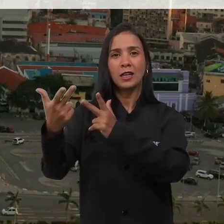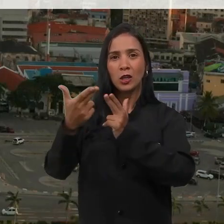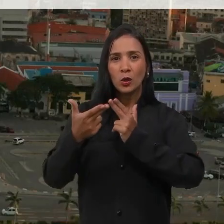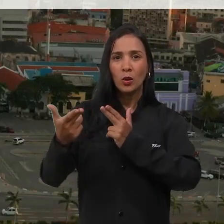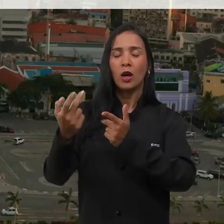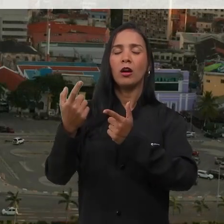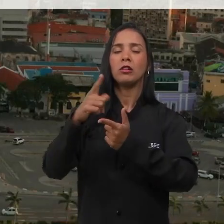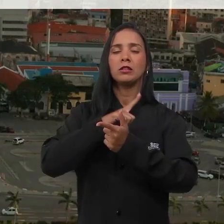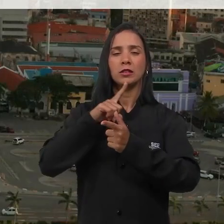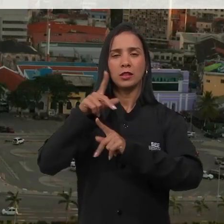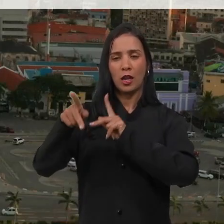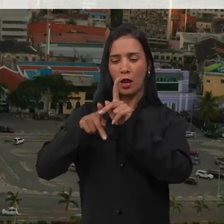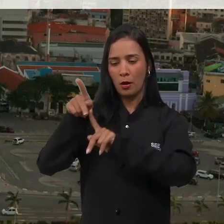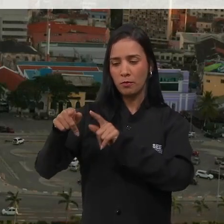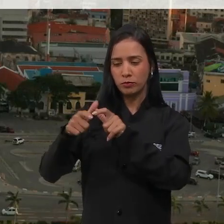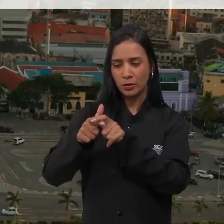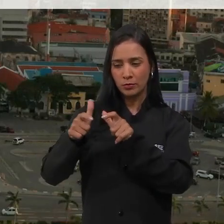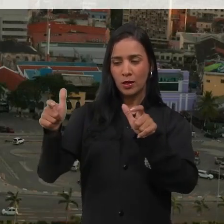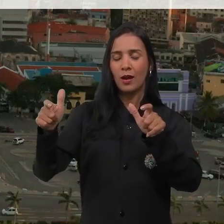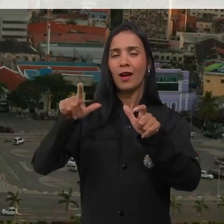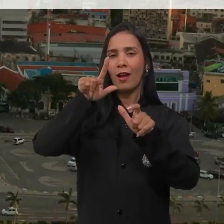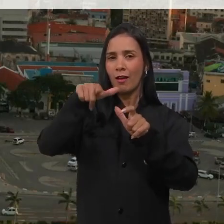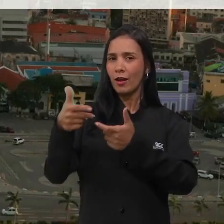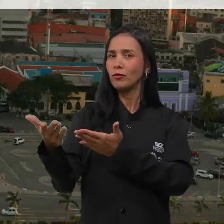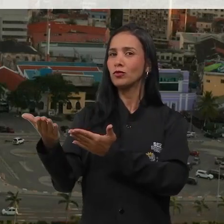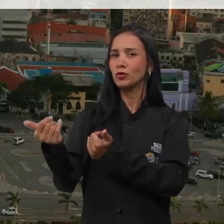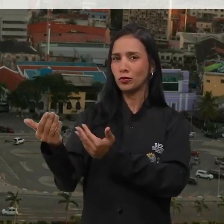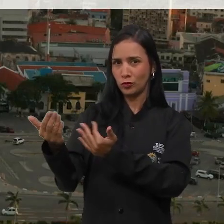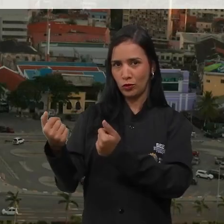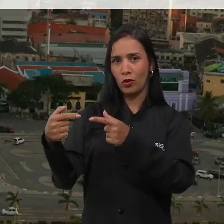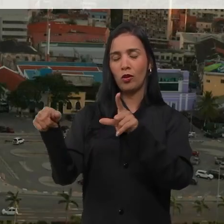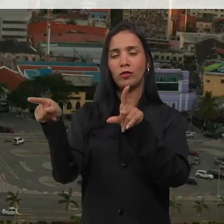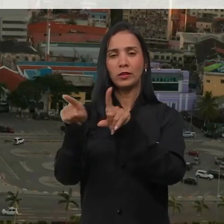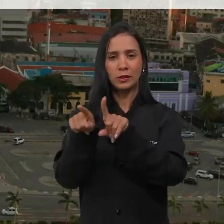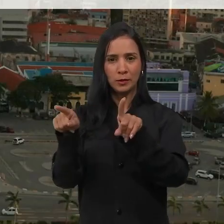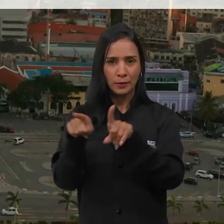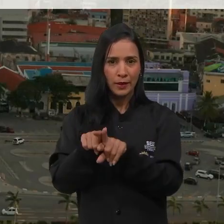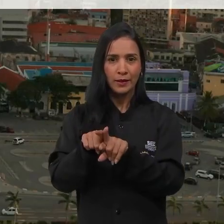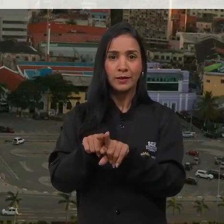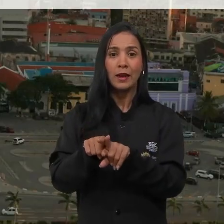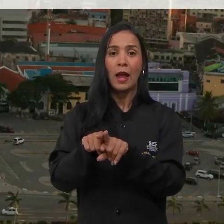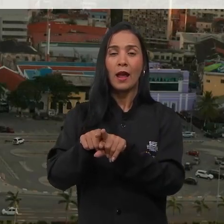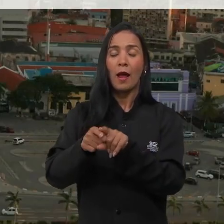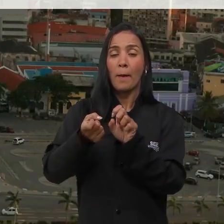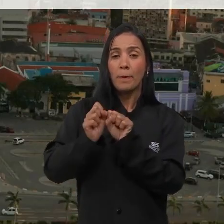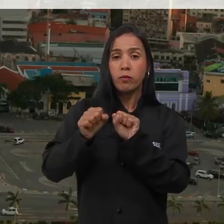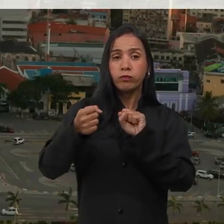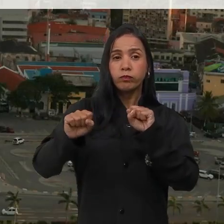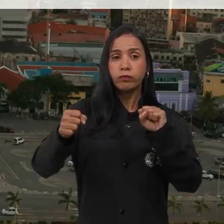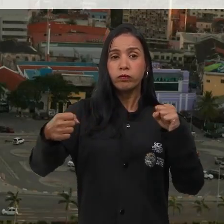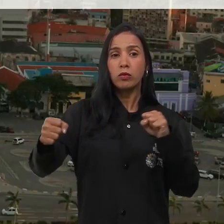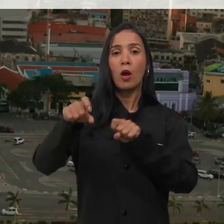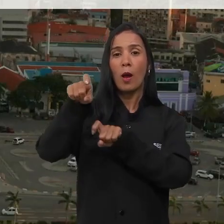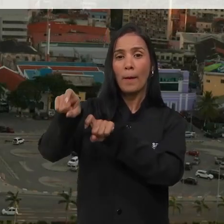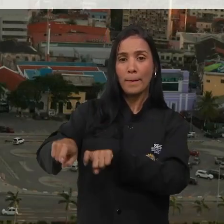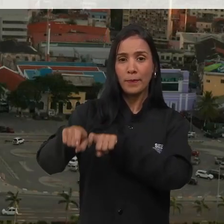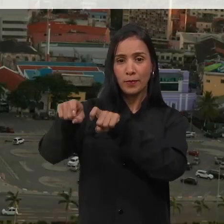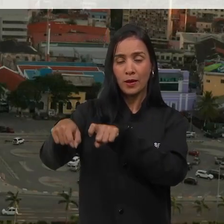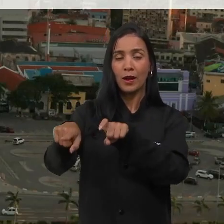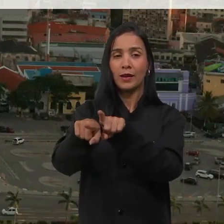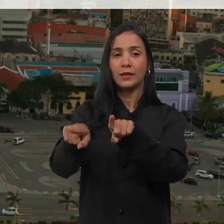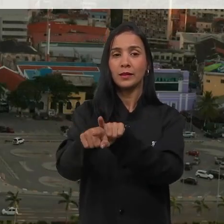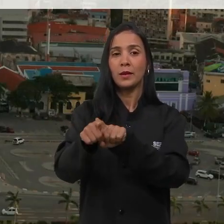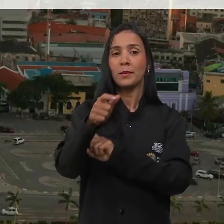população jovem em sua maioria, um vasto potencial energético e também um vasto potencial agrícola em algumas